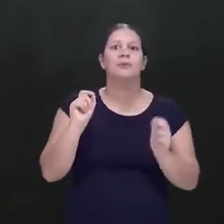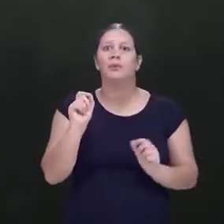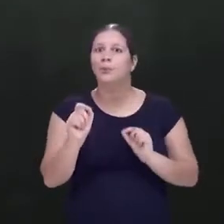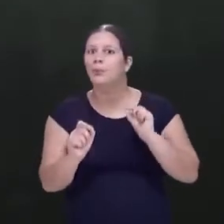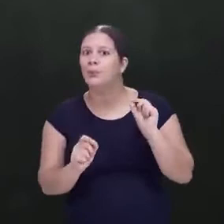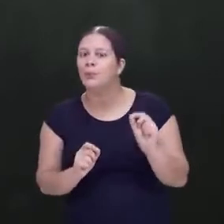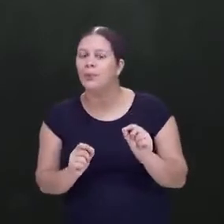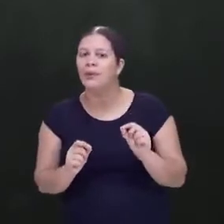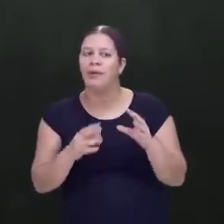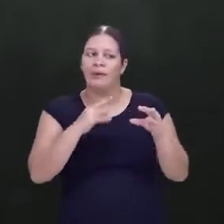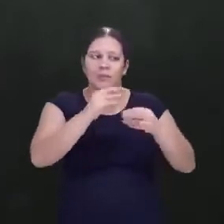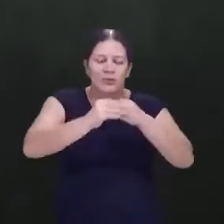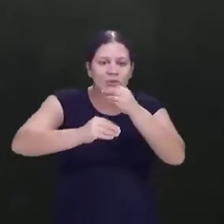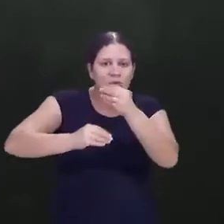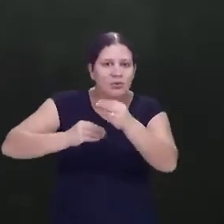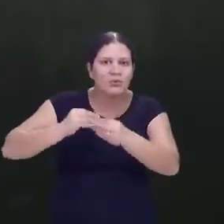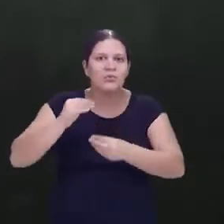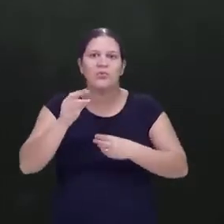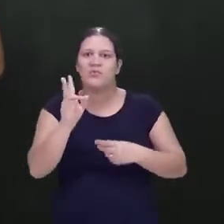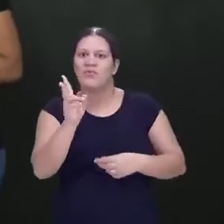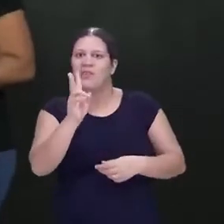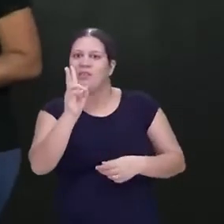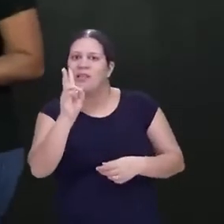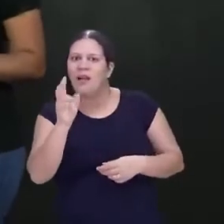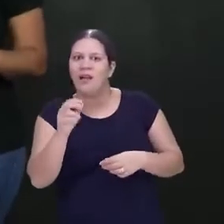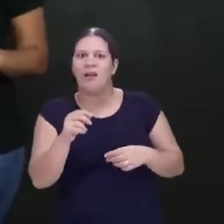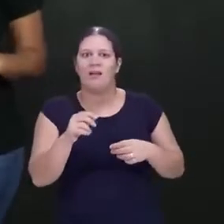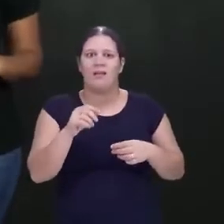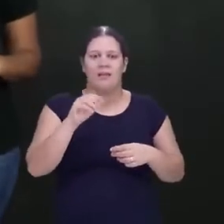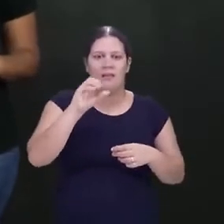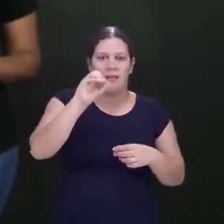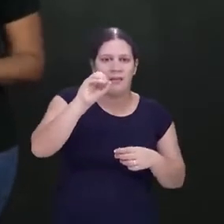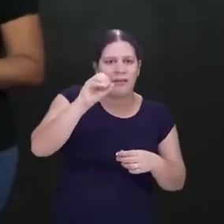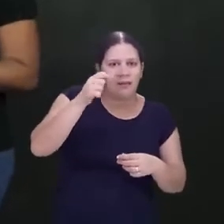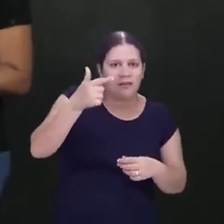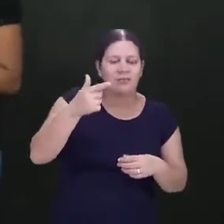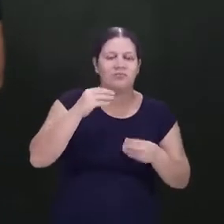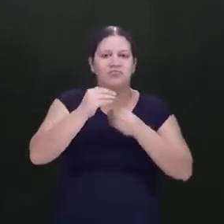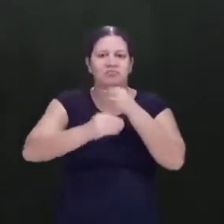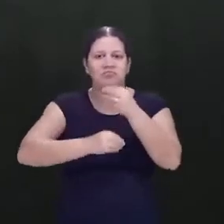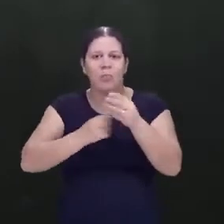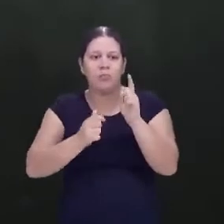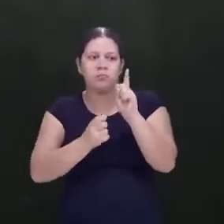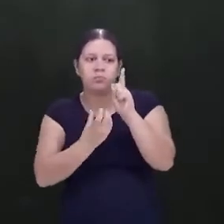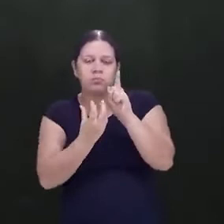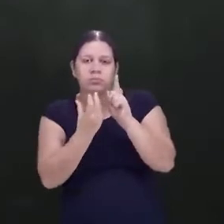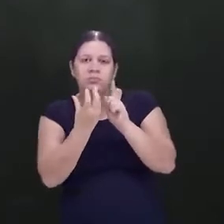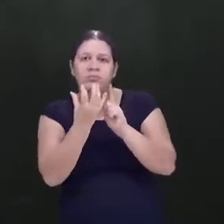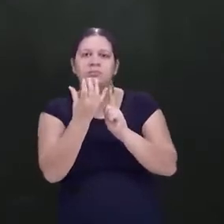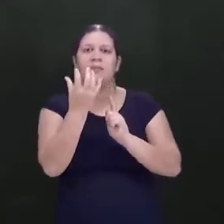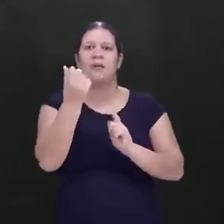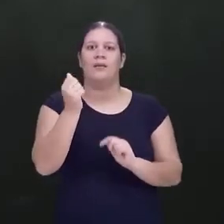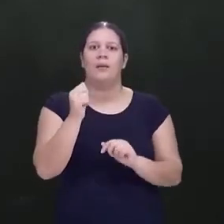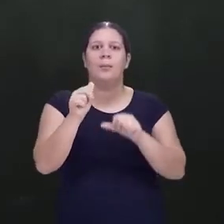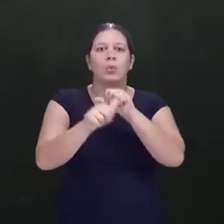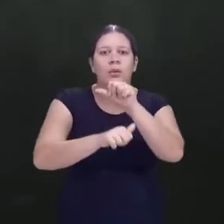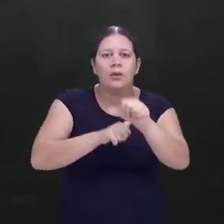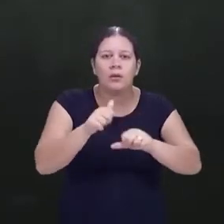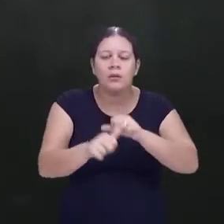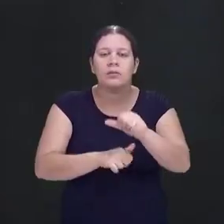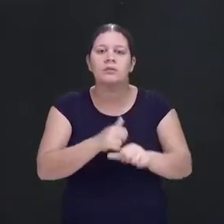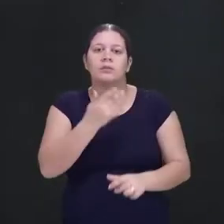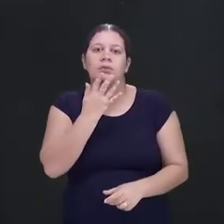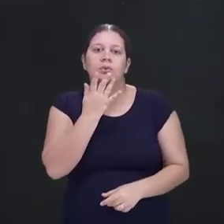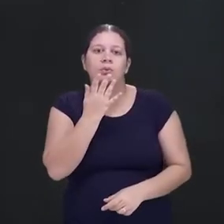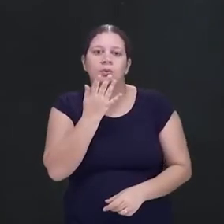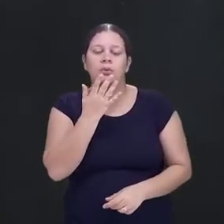Quando juntou, rolou uma reação, tá com cheiro. Há uma formação de um gás. Ou mudança de cor.